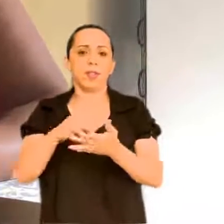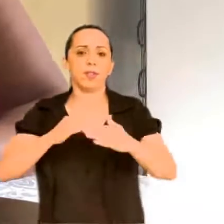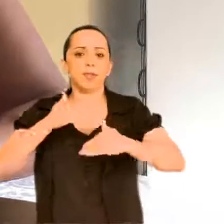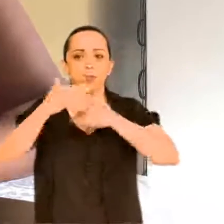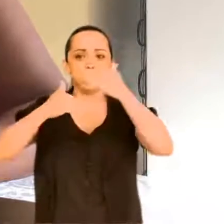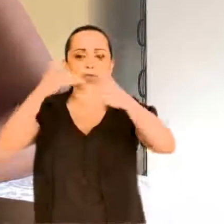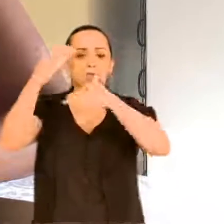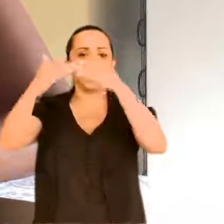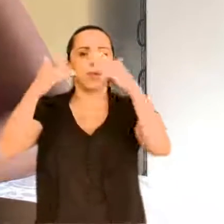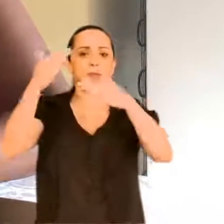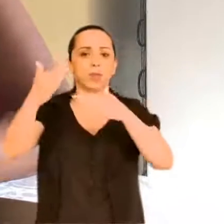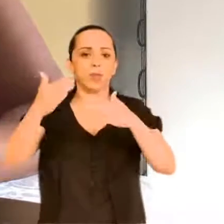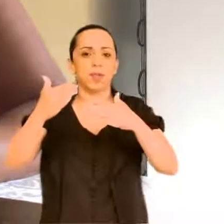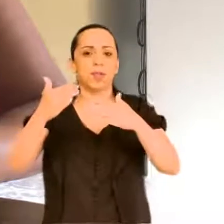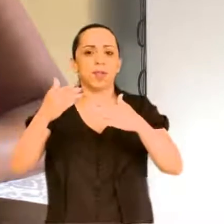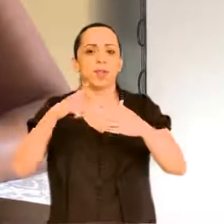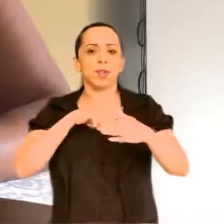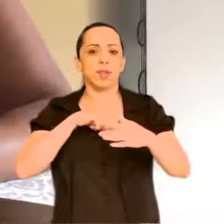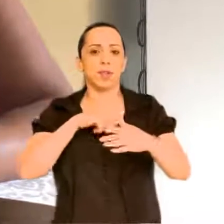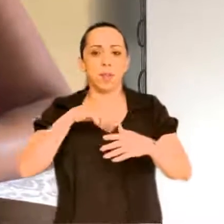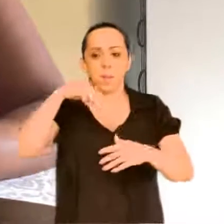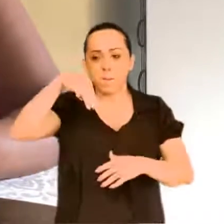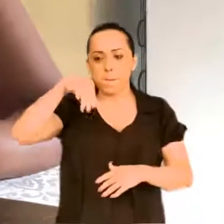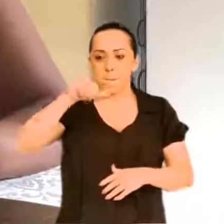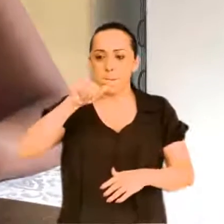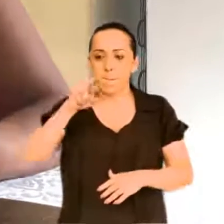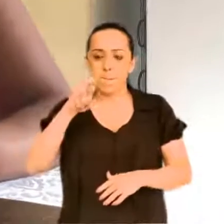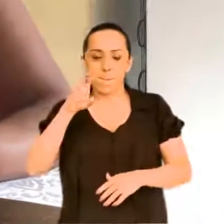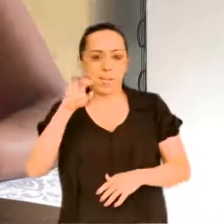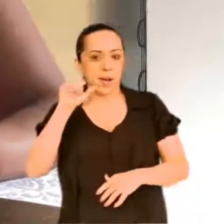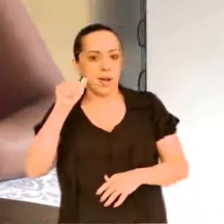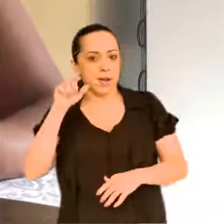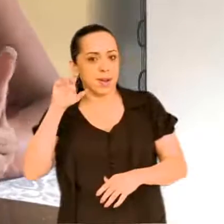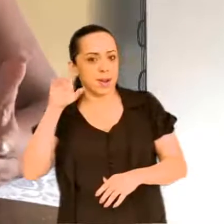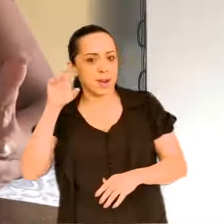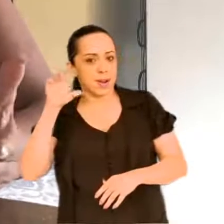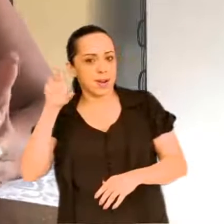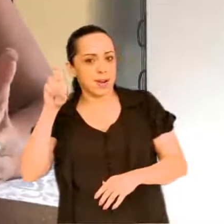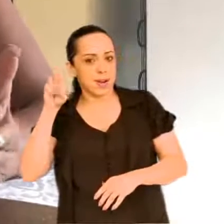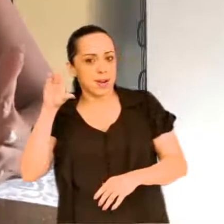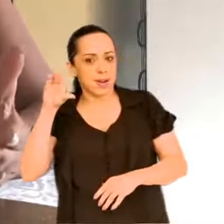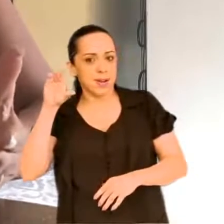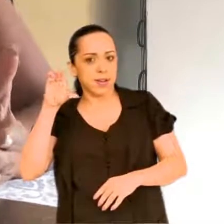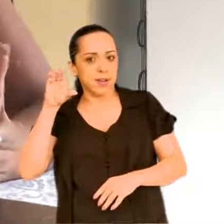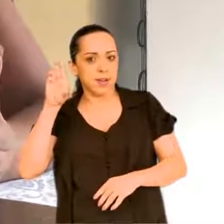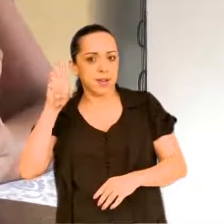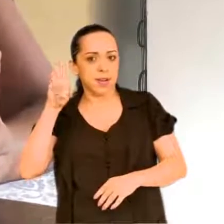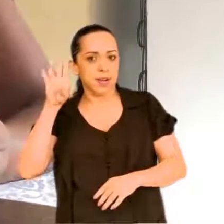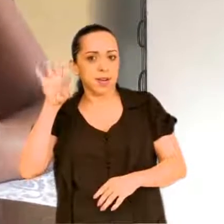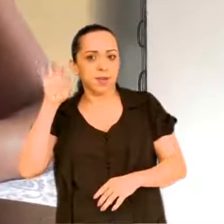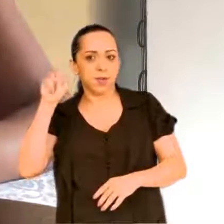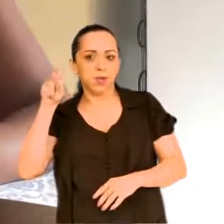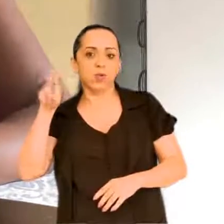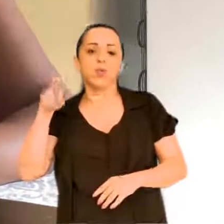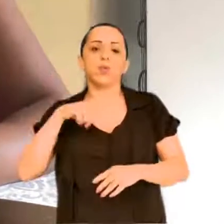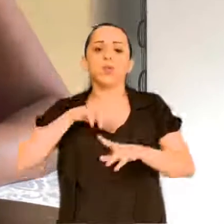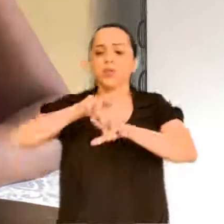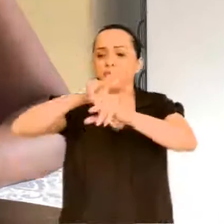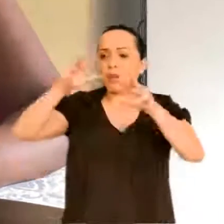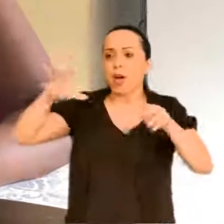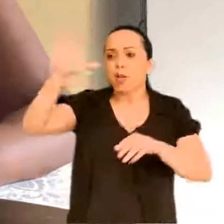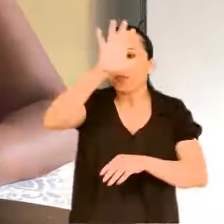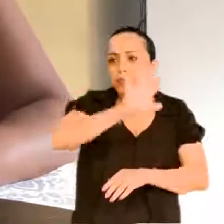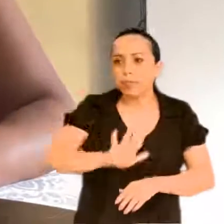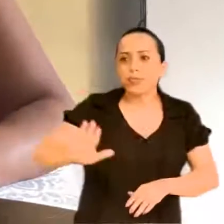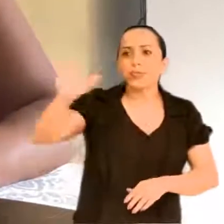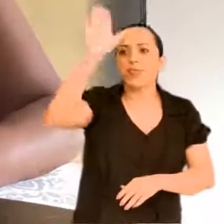estar à frente desenvolvendo a condução de um maracatu, que é a proposta do BAC Mulher,